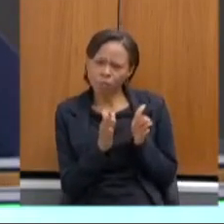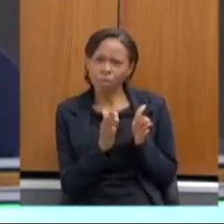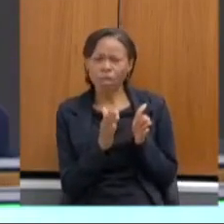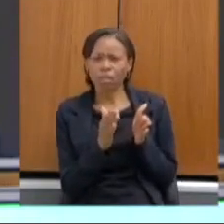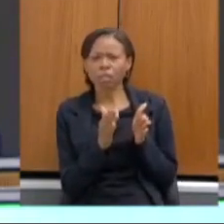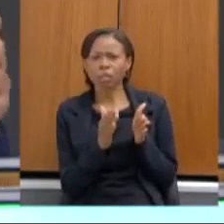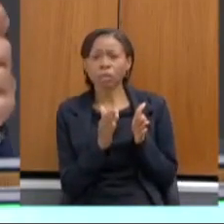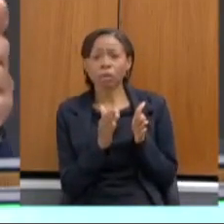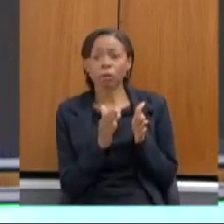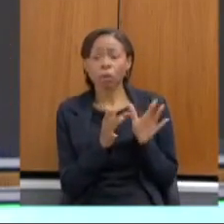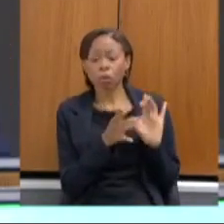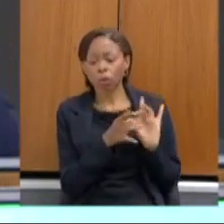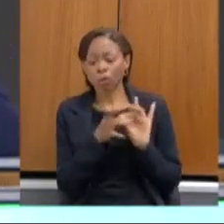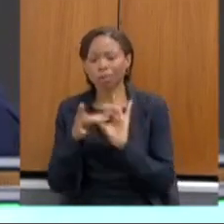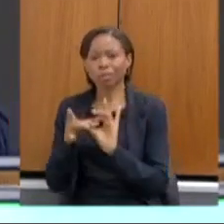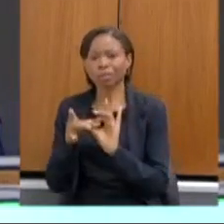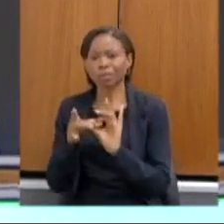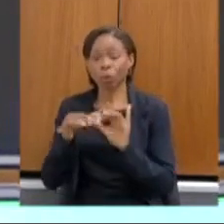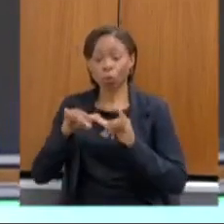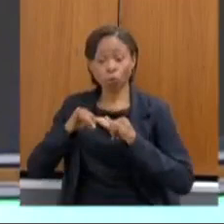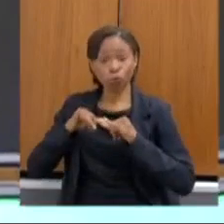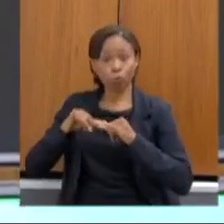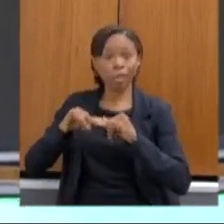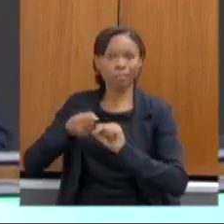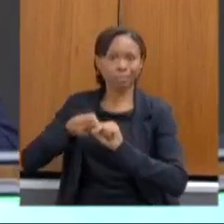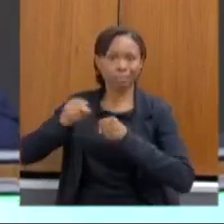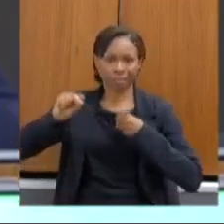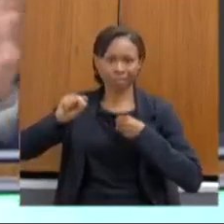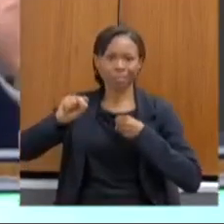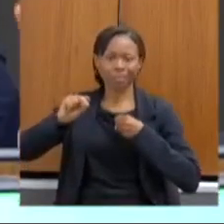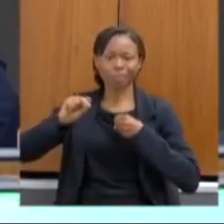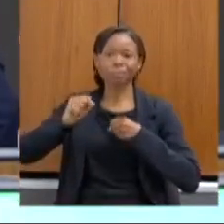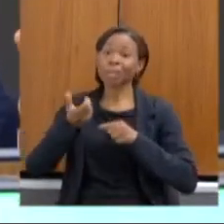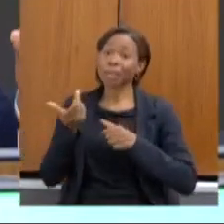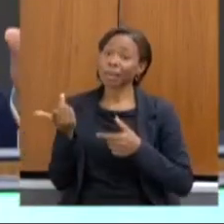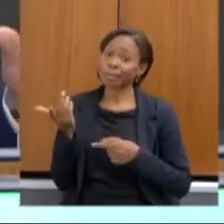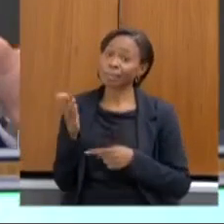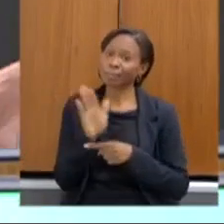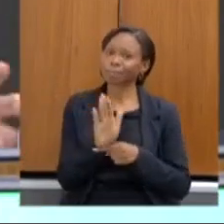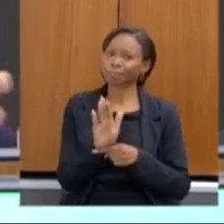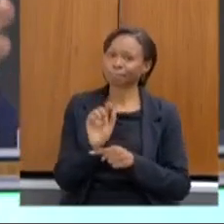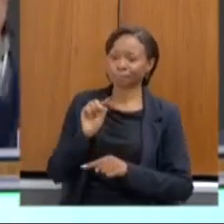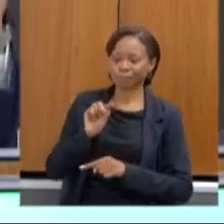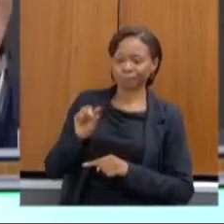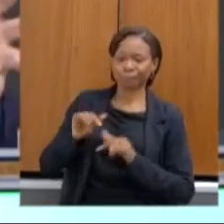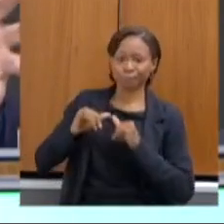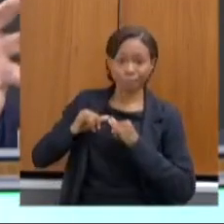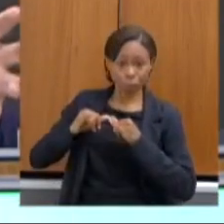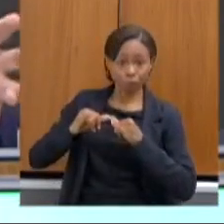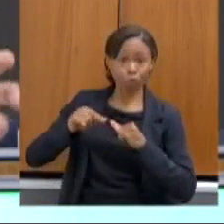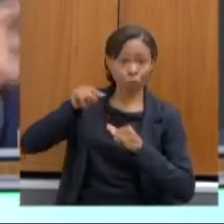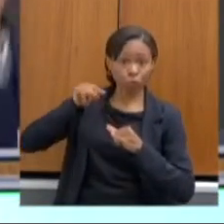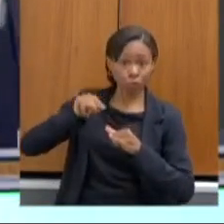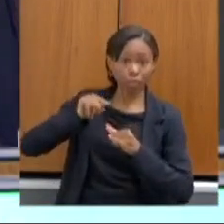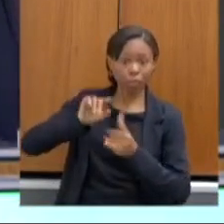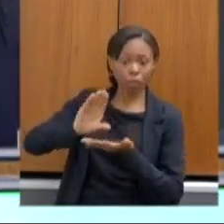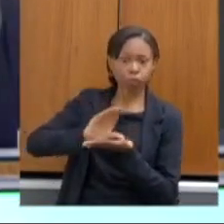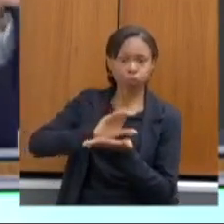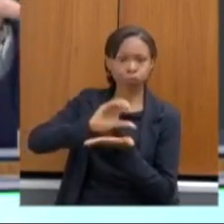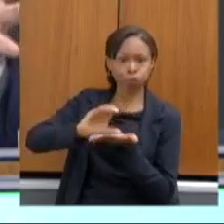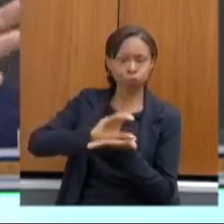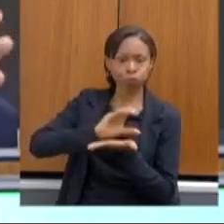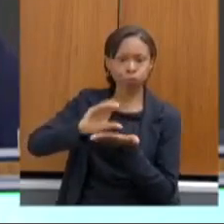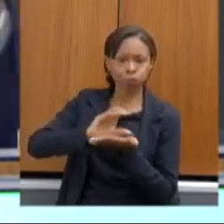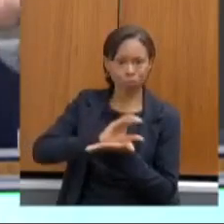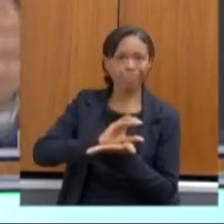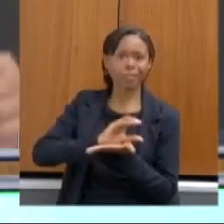redes de supermercado capacitandos a comercializar com esse Supermercados e colocando-os para a bola